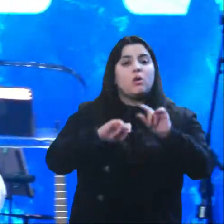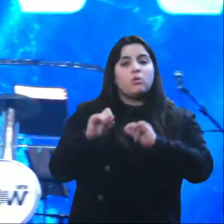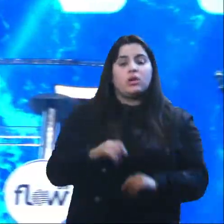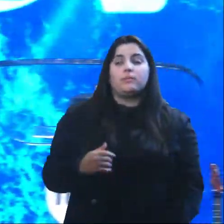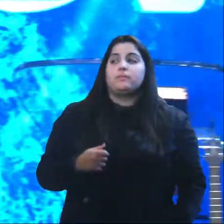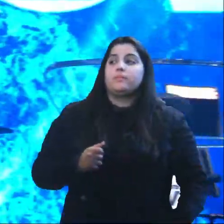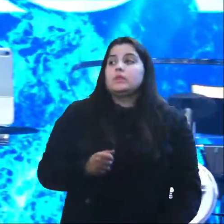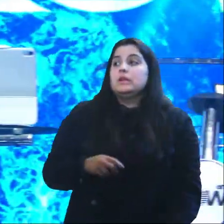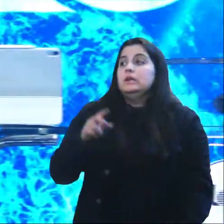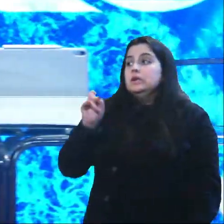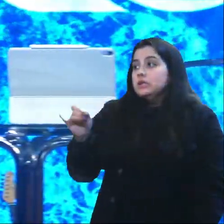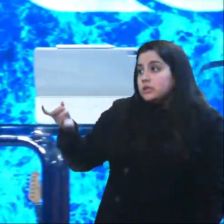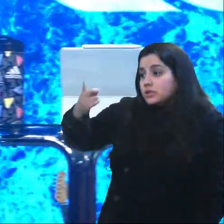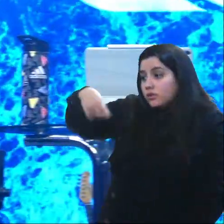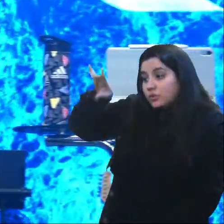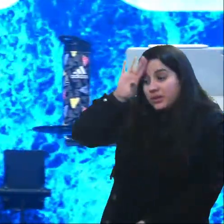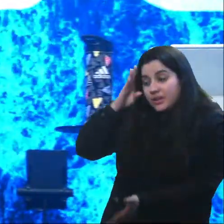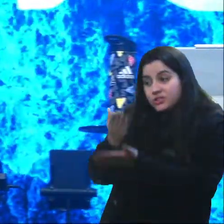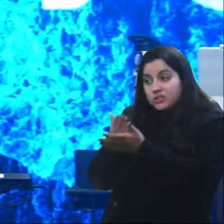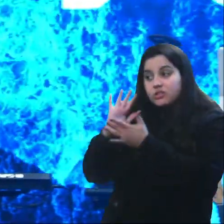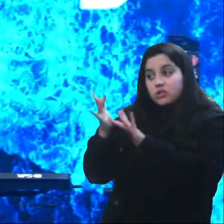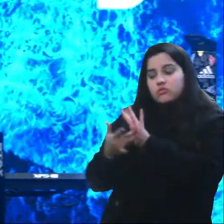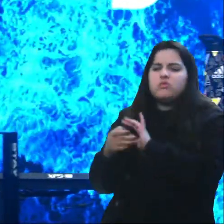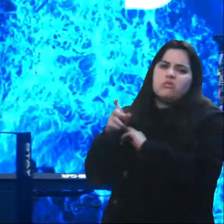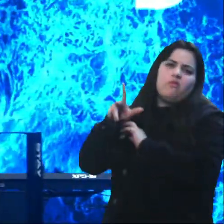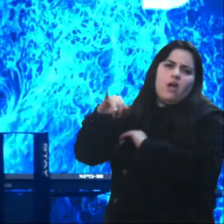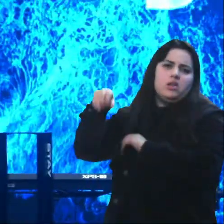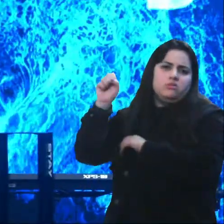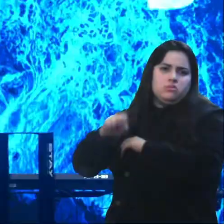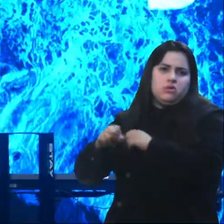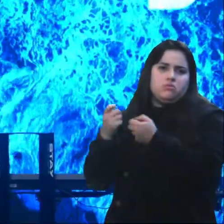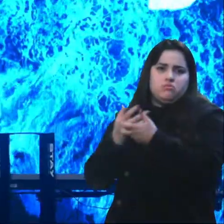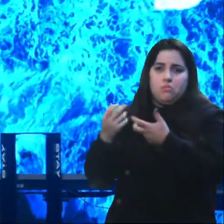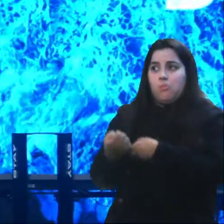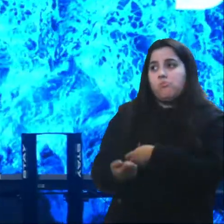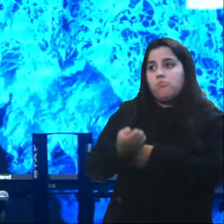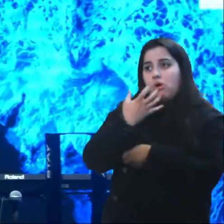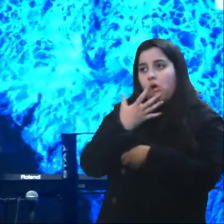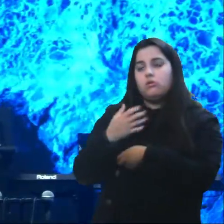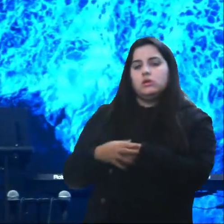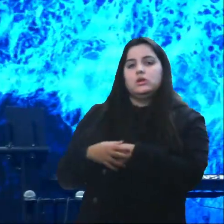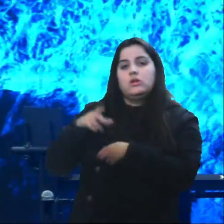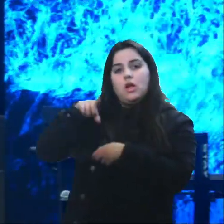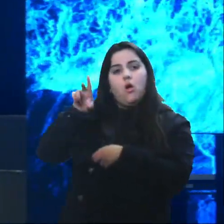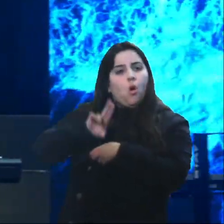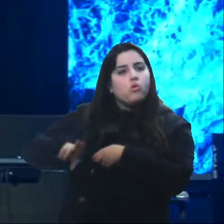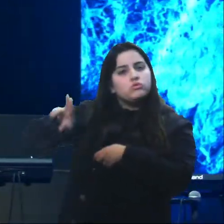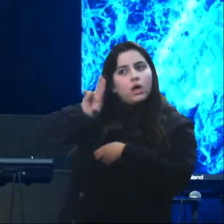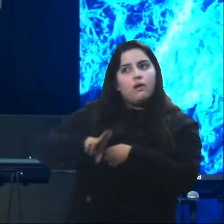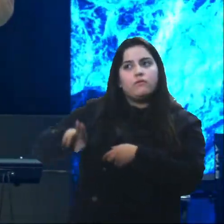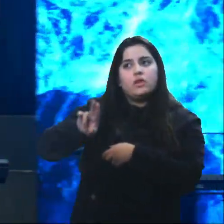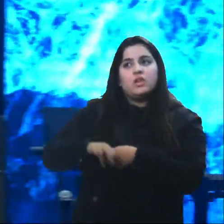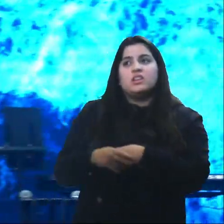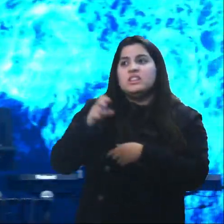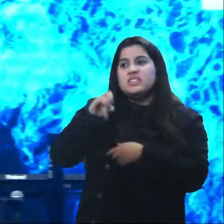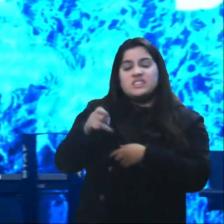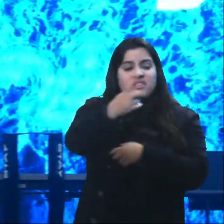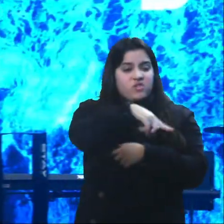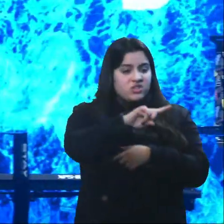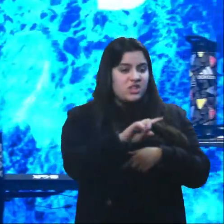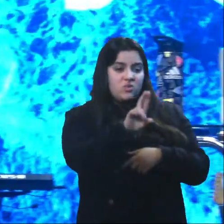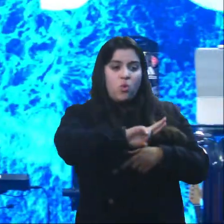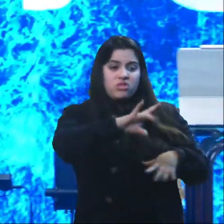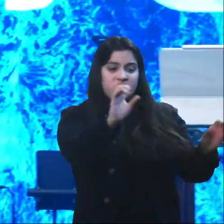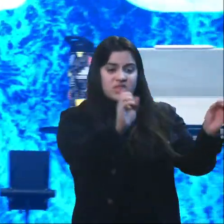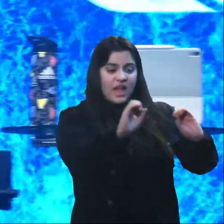crerem em Jesus darão bons frutos, serão utilizados, serão úteis. Aqueles que não derem bons frutos